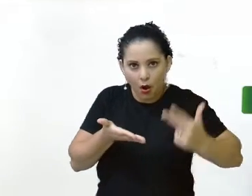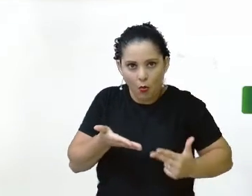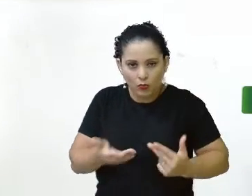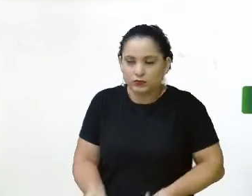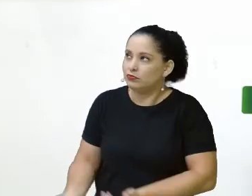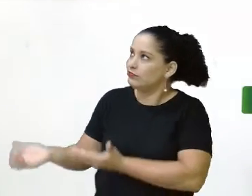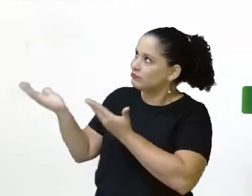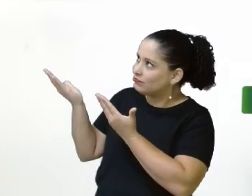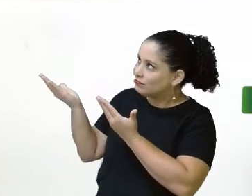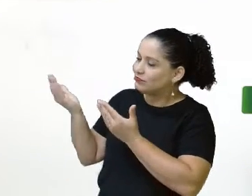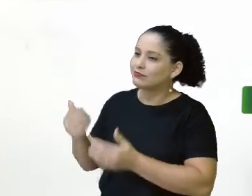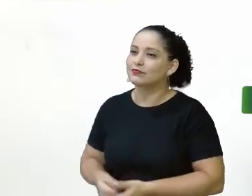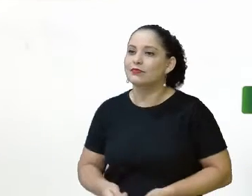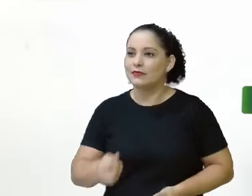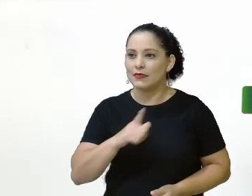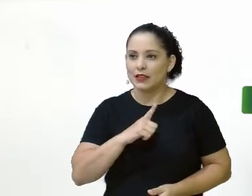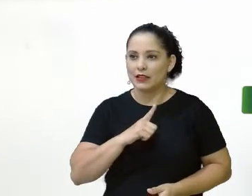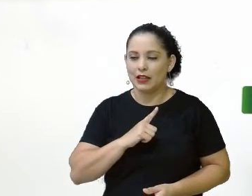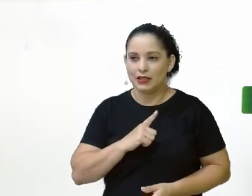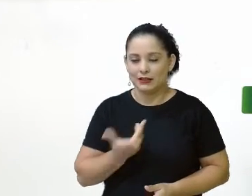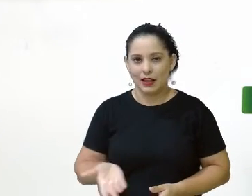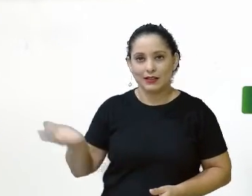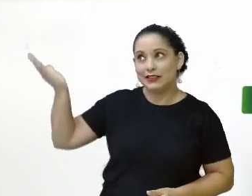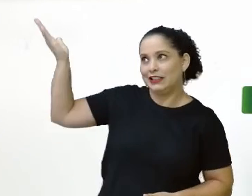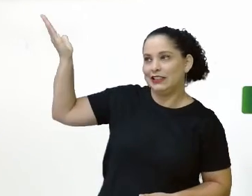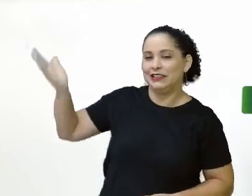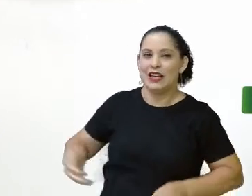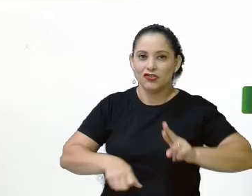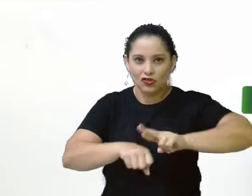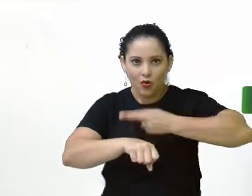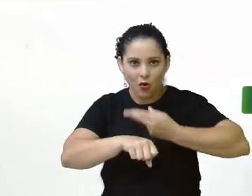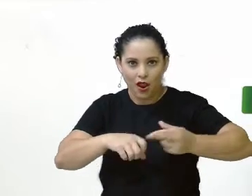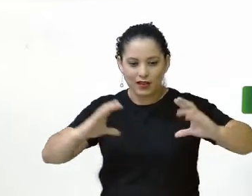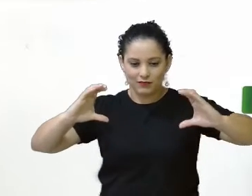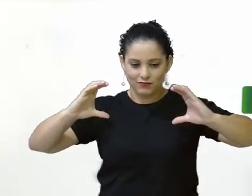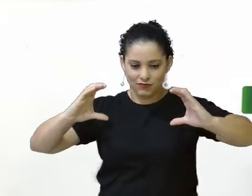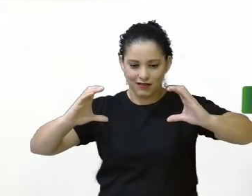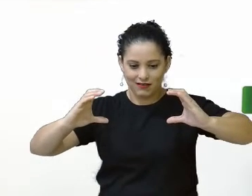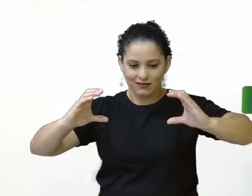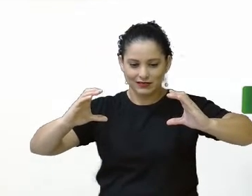tela, eu tenho, né, a minha barra de chocolate completa e